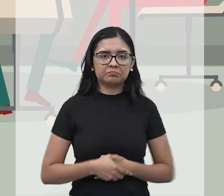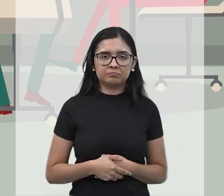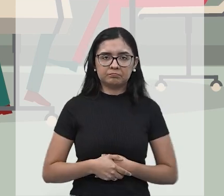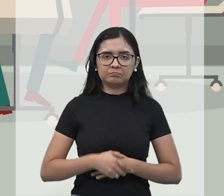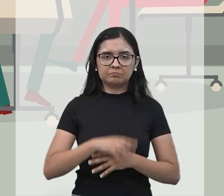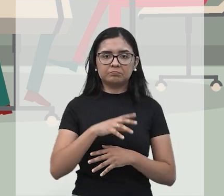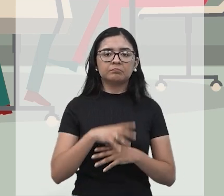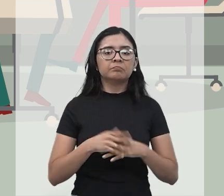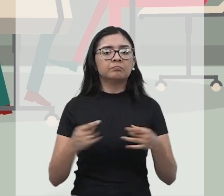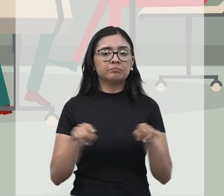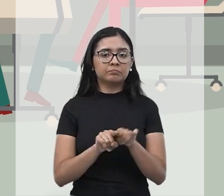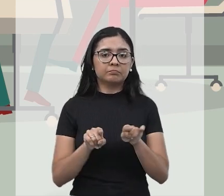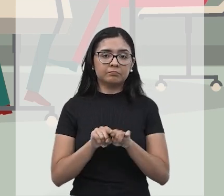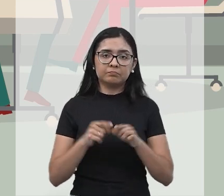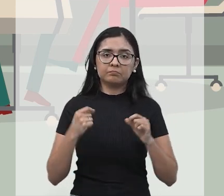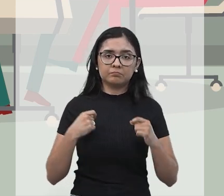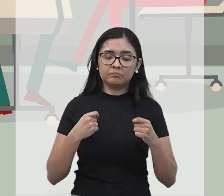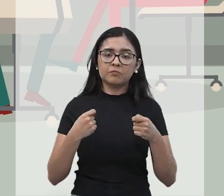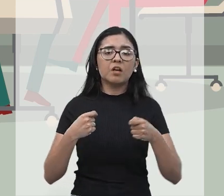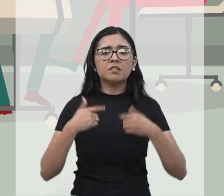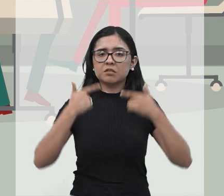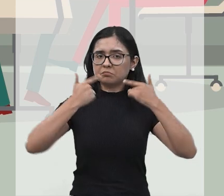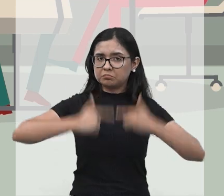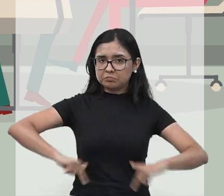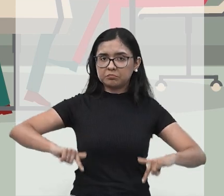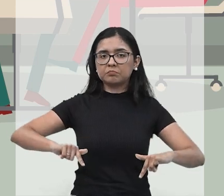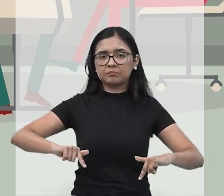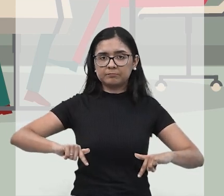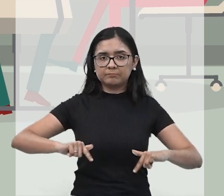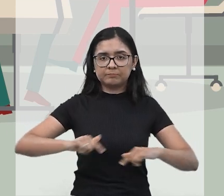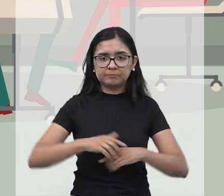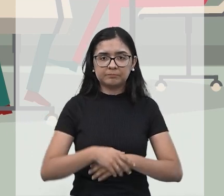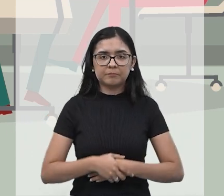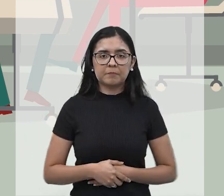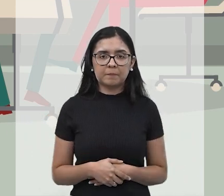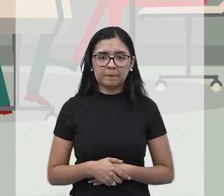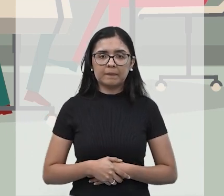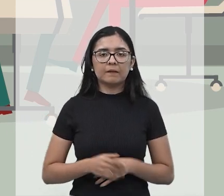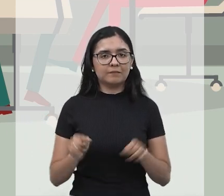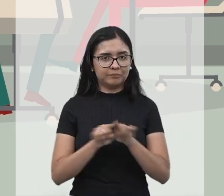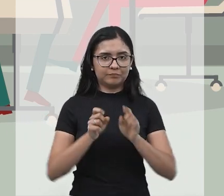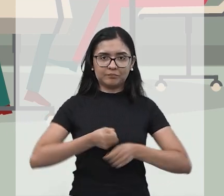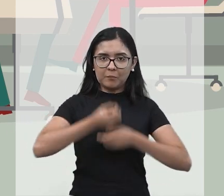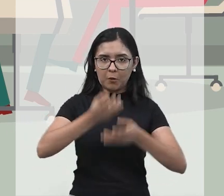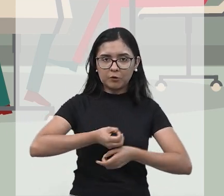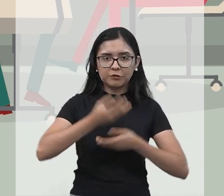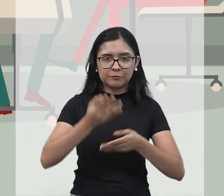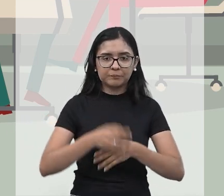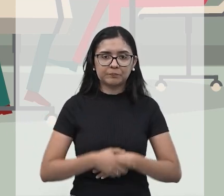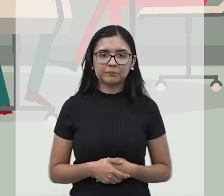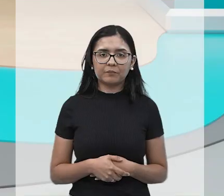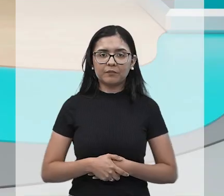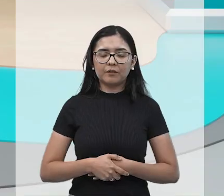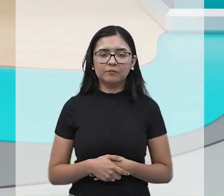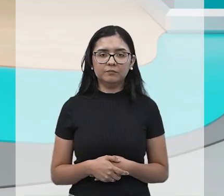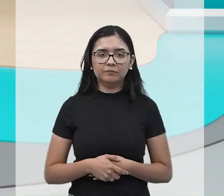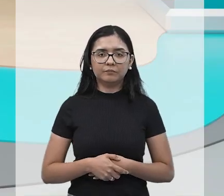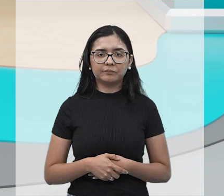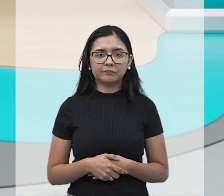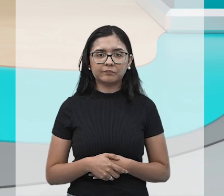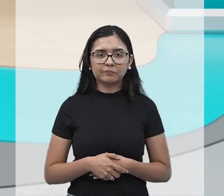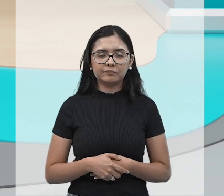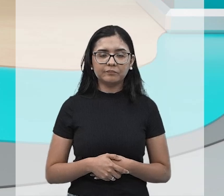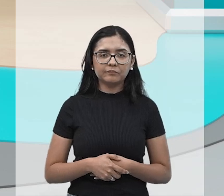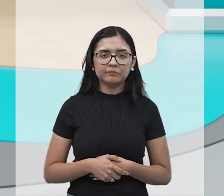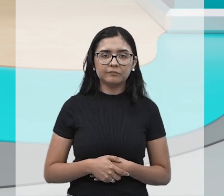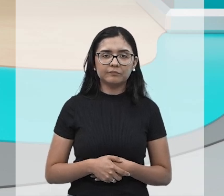julgamento. Os braços livres e soltos ao lado do corpo ajudam a passar essa sensação.